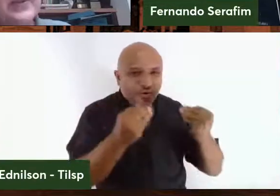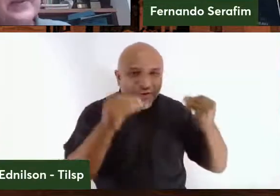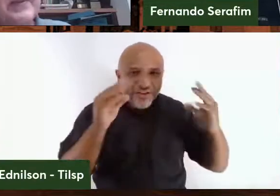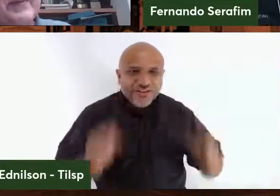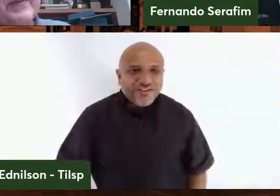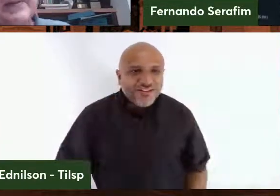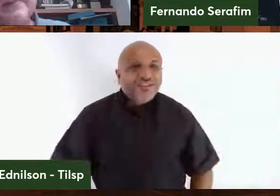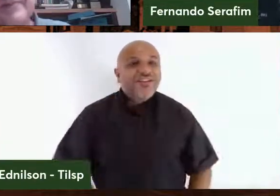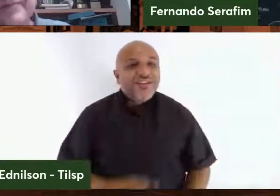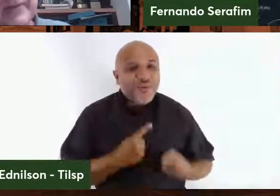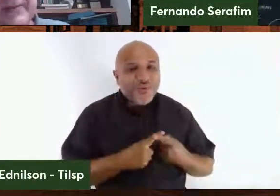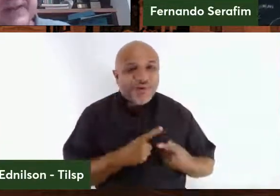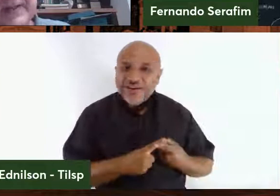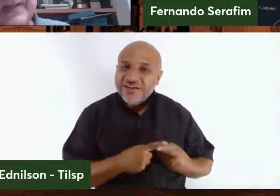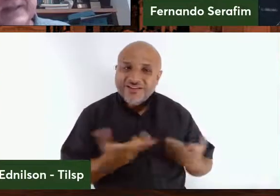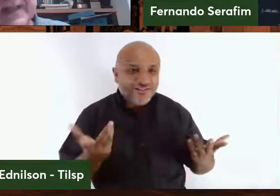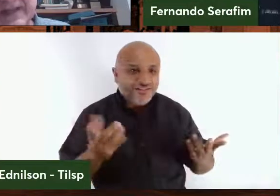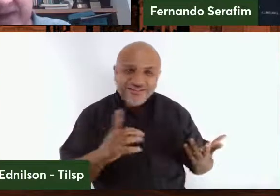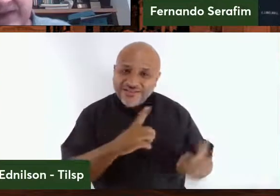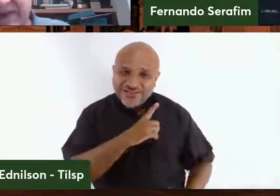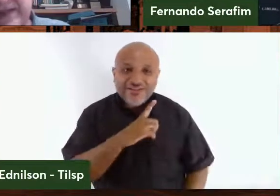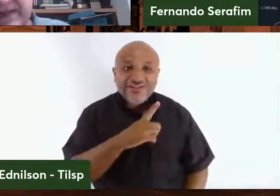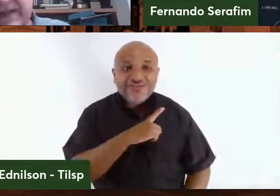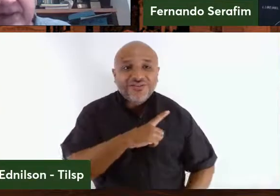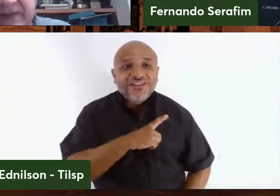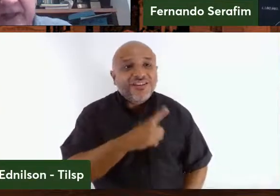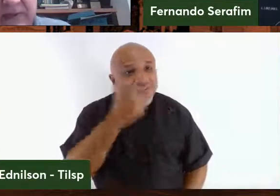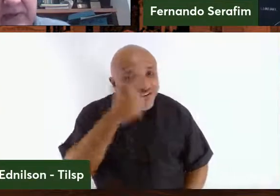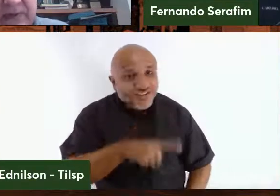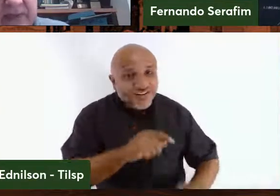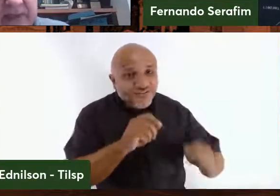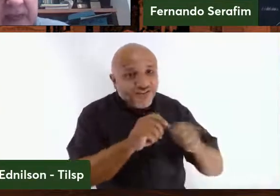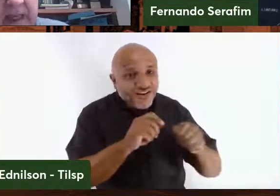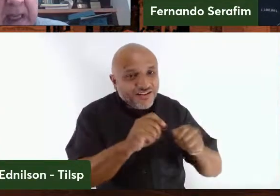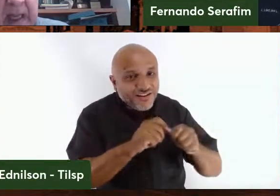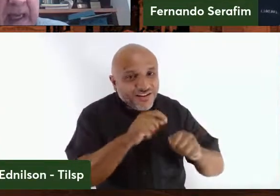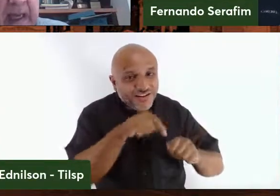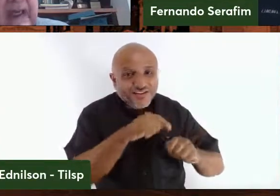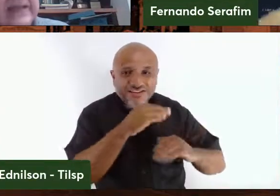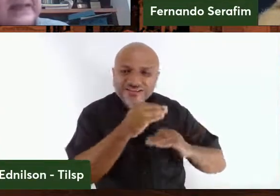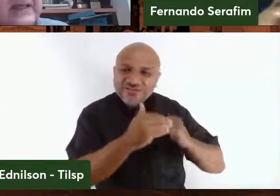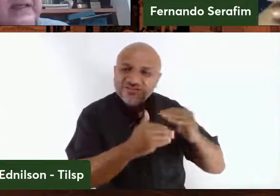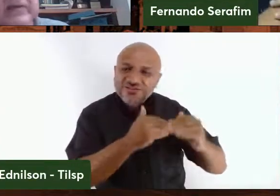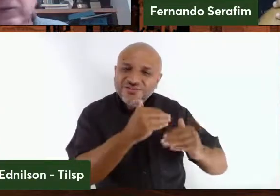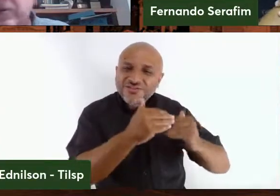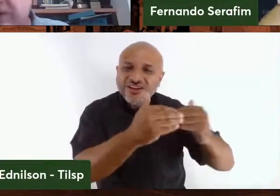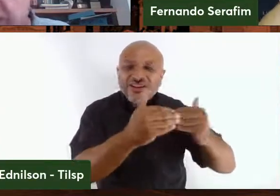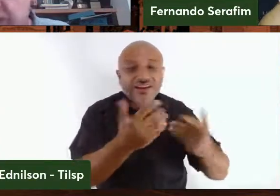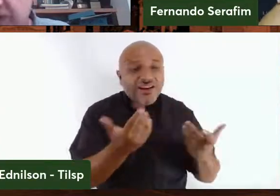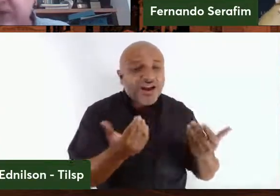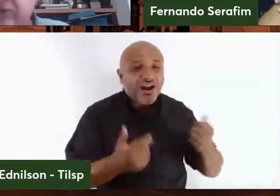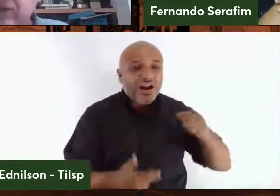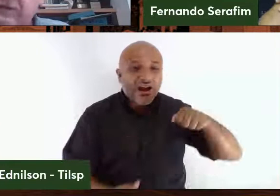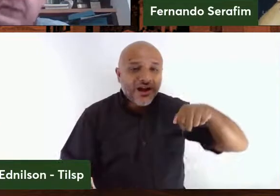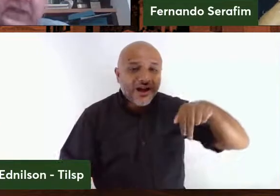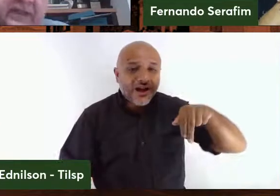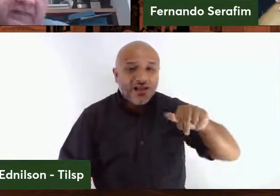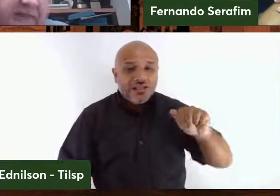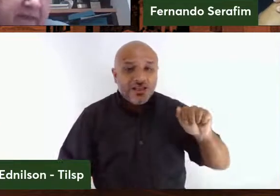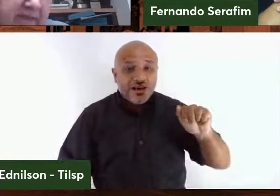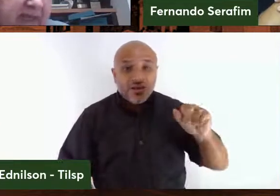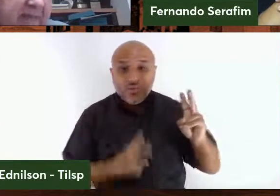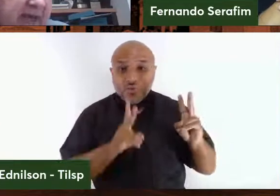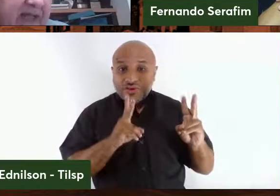tive que resolver, enfim... Tive que exatamente fazer isso, né? Construir. A Zana, o título,